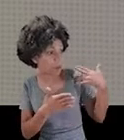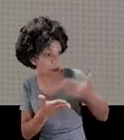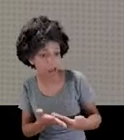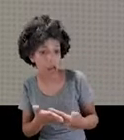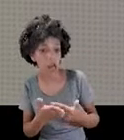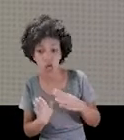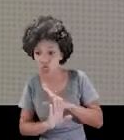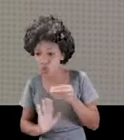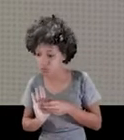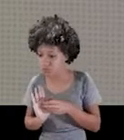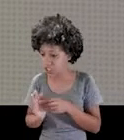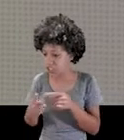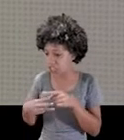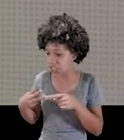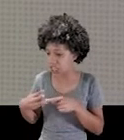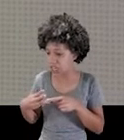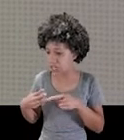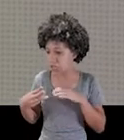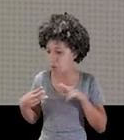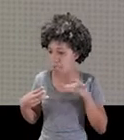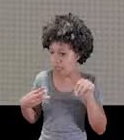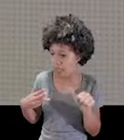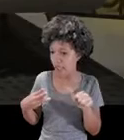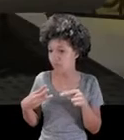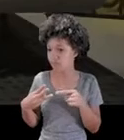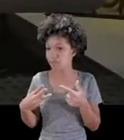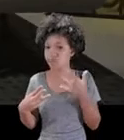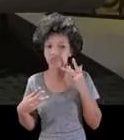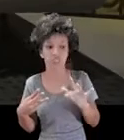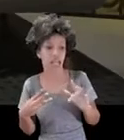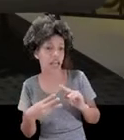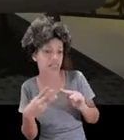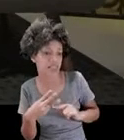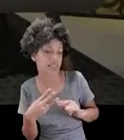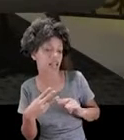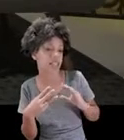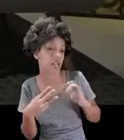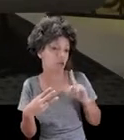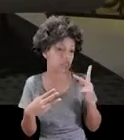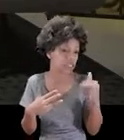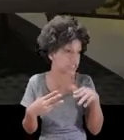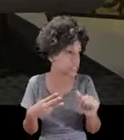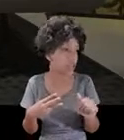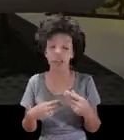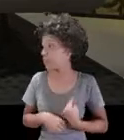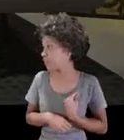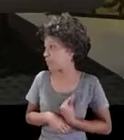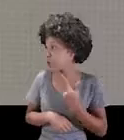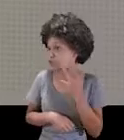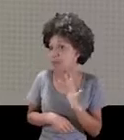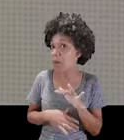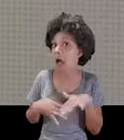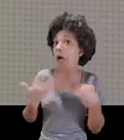isso tem que deixar para trás pegar três cuecas sei lá e viver com isso três calcinha até não saber quando